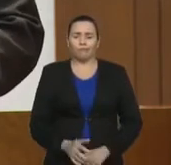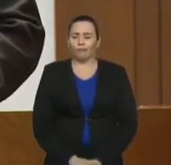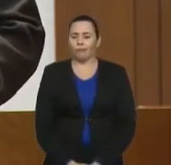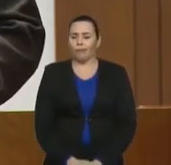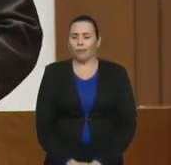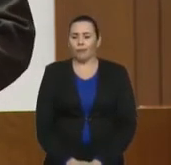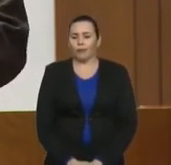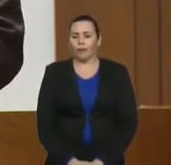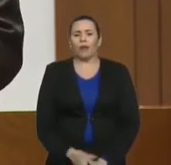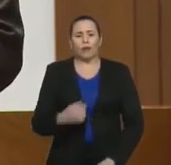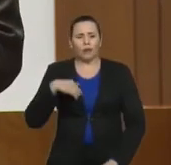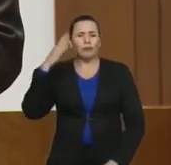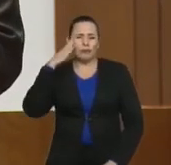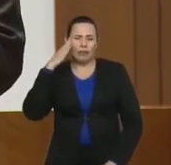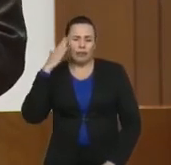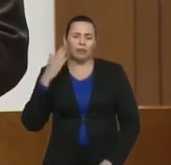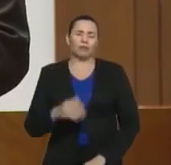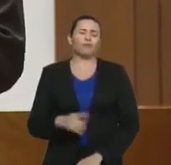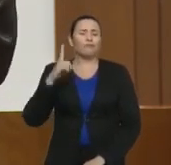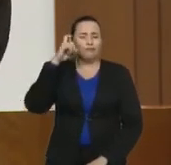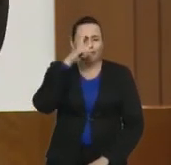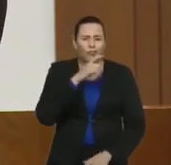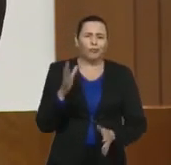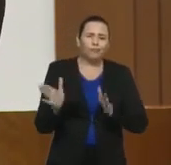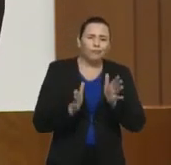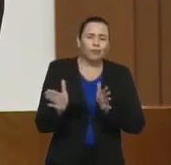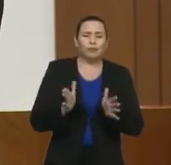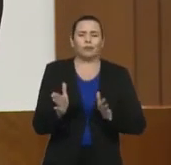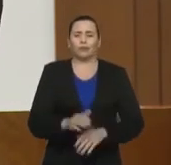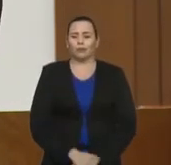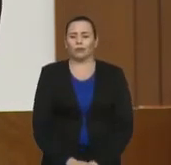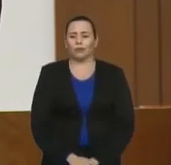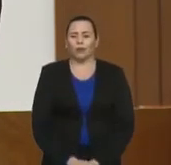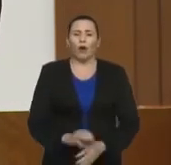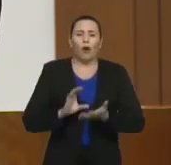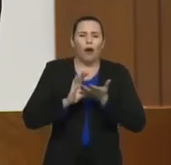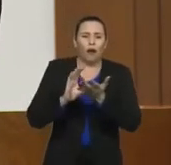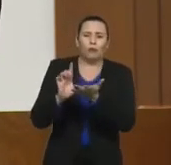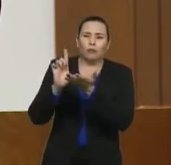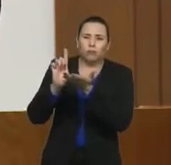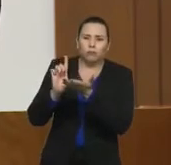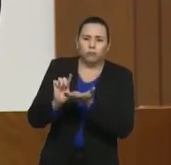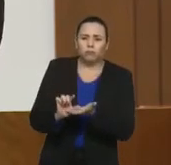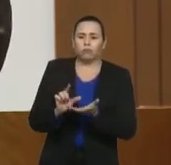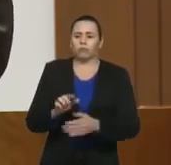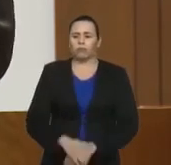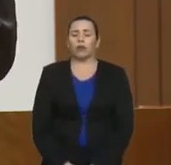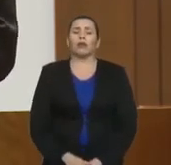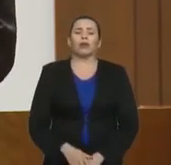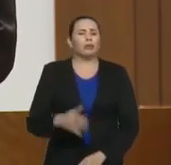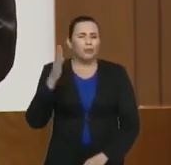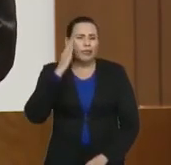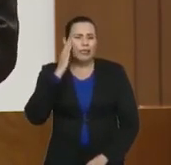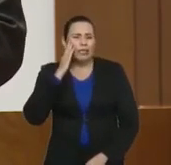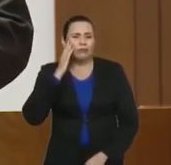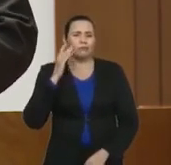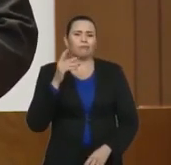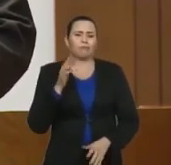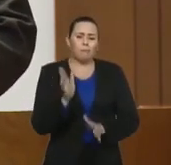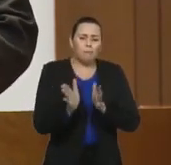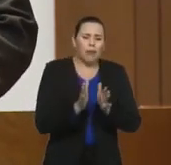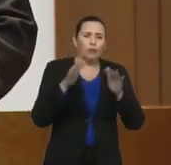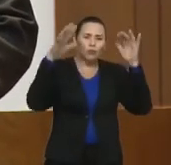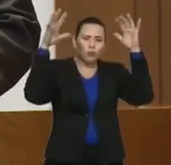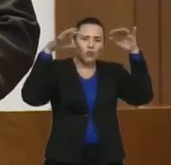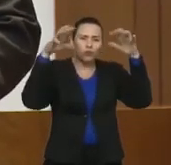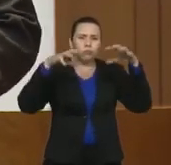o momento da dificuldade, nós entendemos o momento agora que nós saímos de um período chuvoso, mas nós temos que